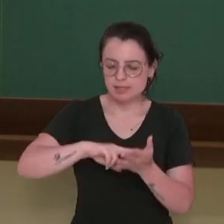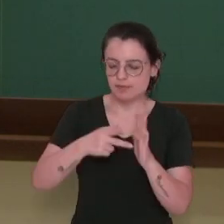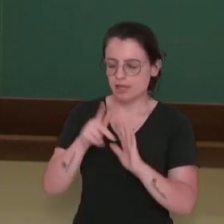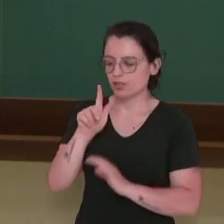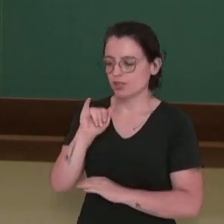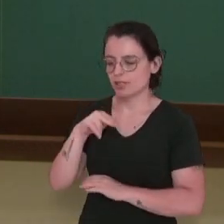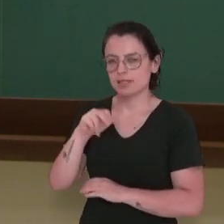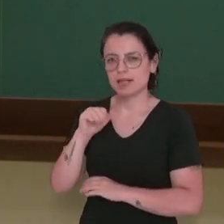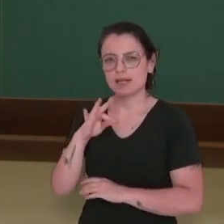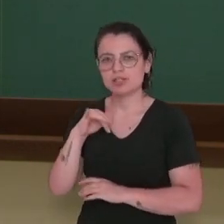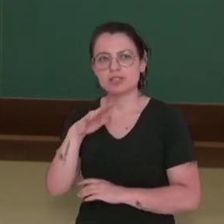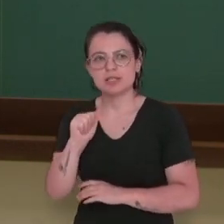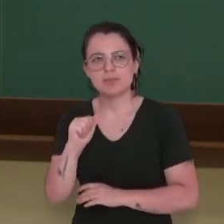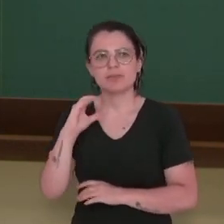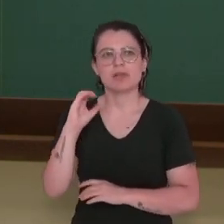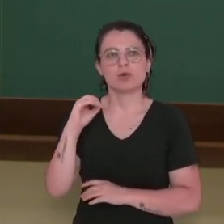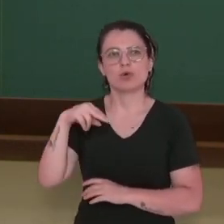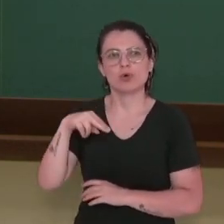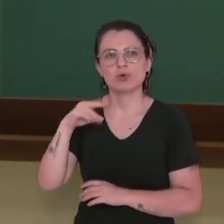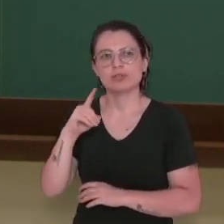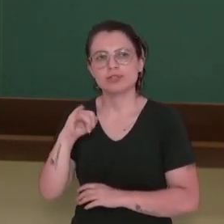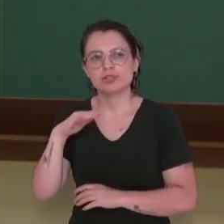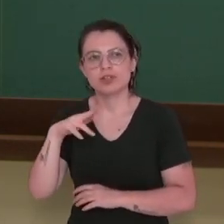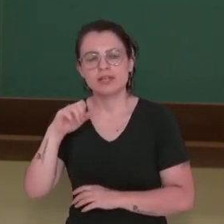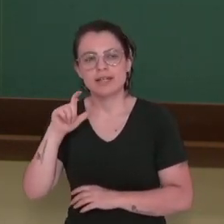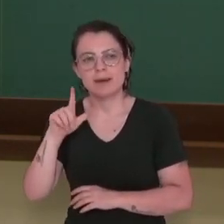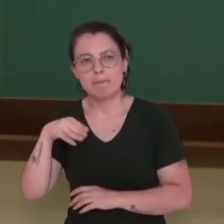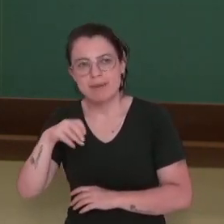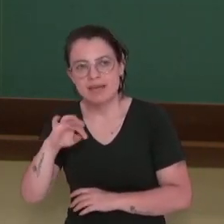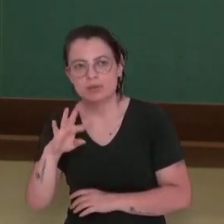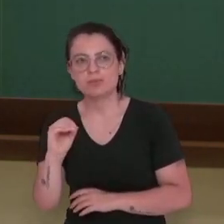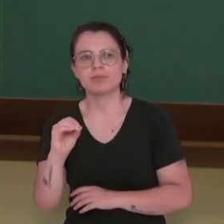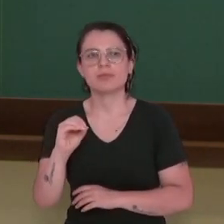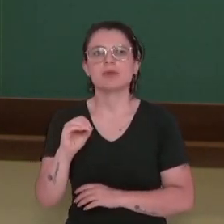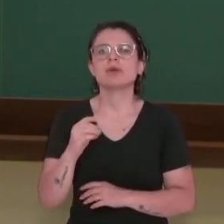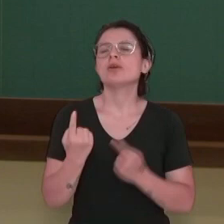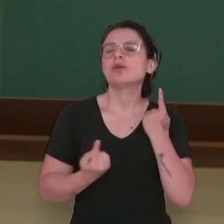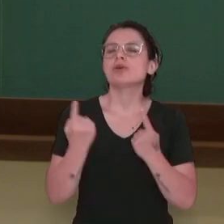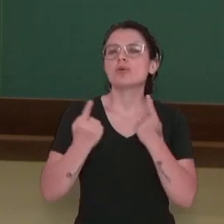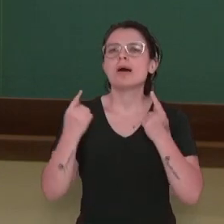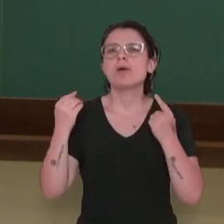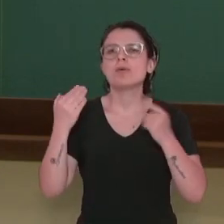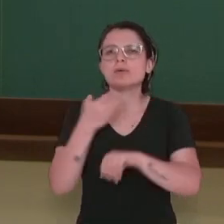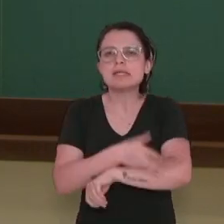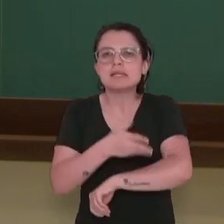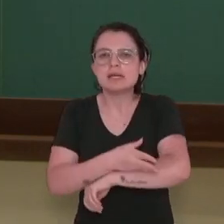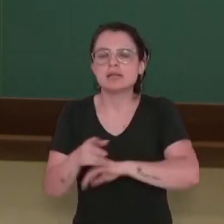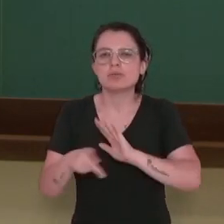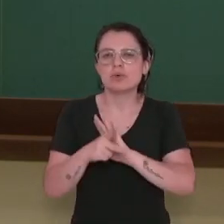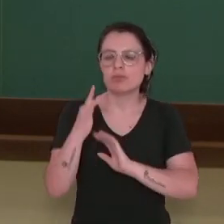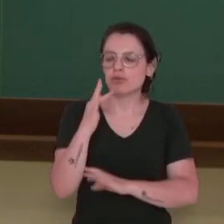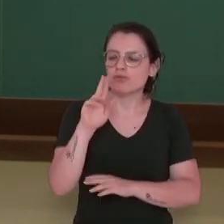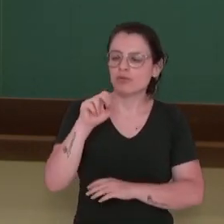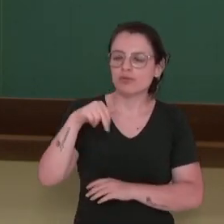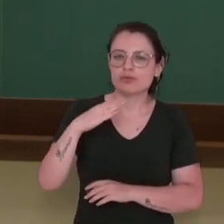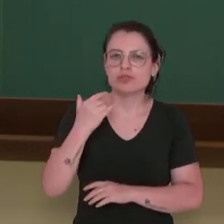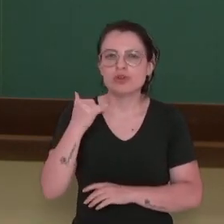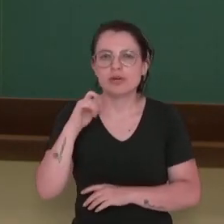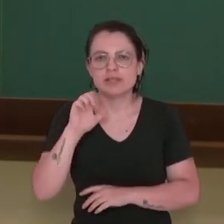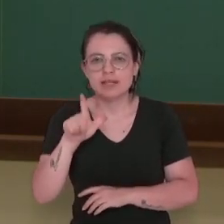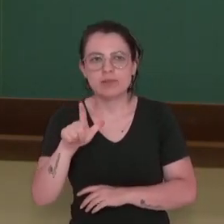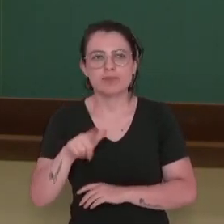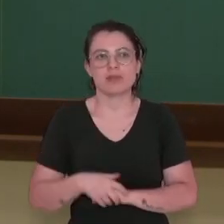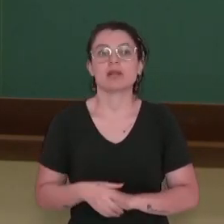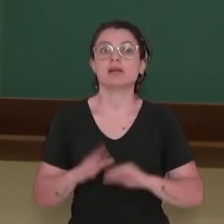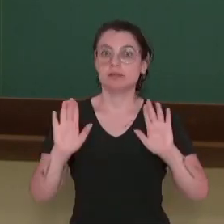Quais os benefícios do treinamento funcional? Vamos responder juntos? Então, a ginástica, ela